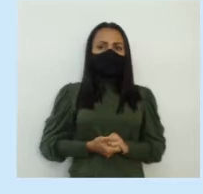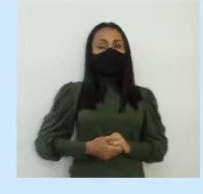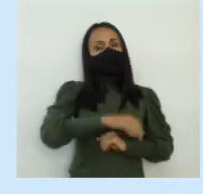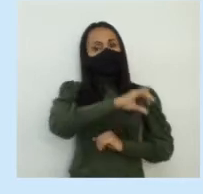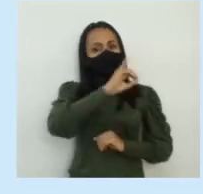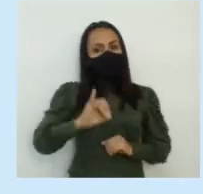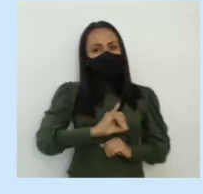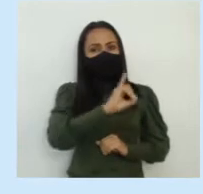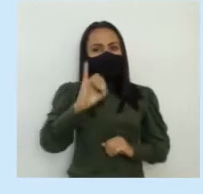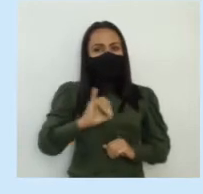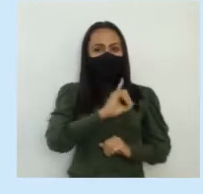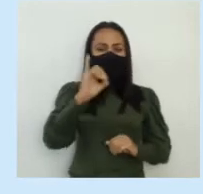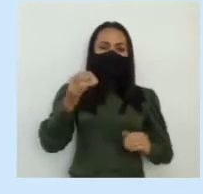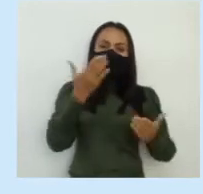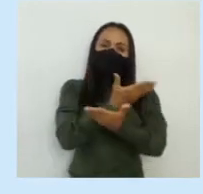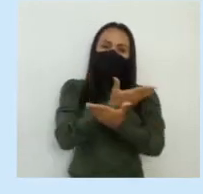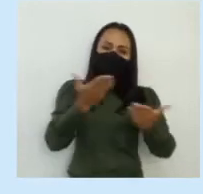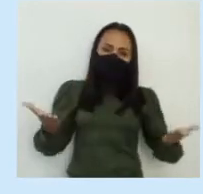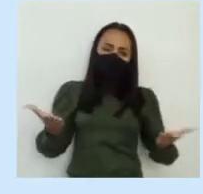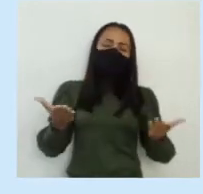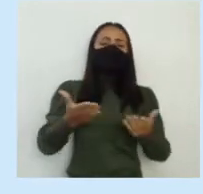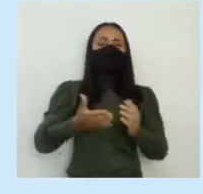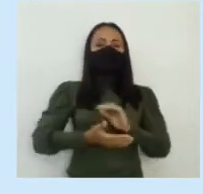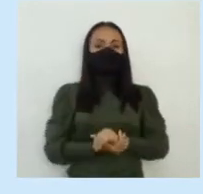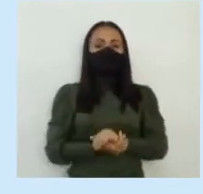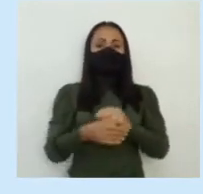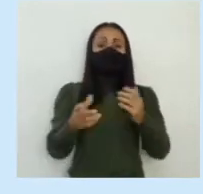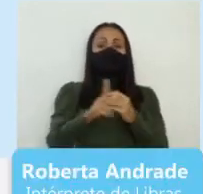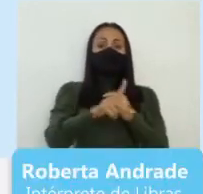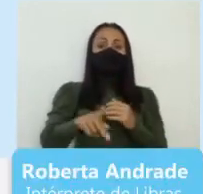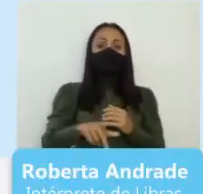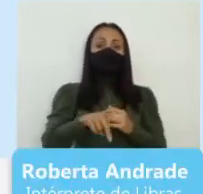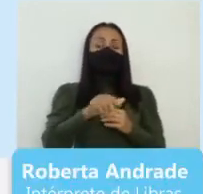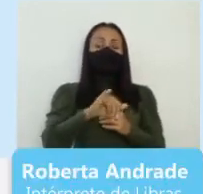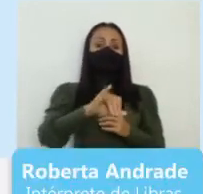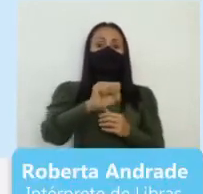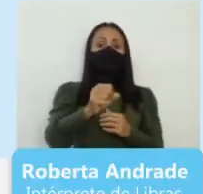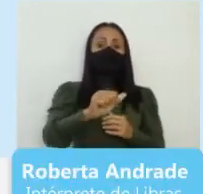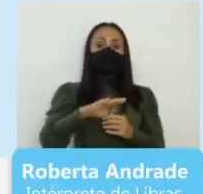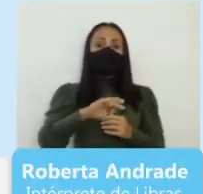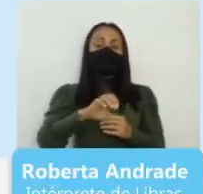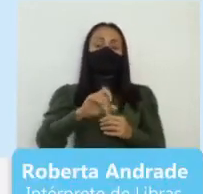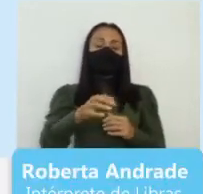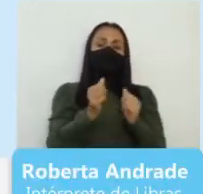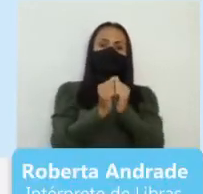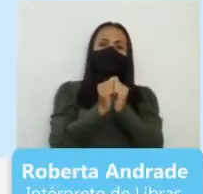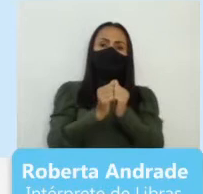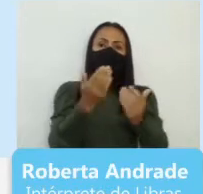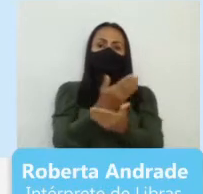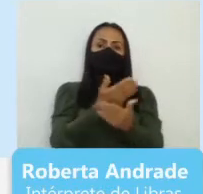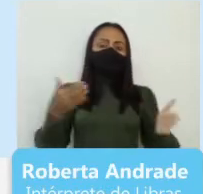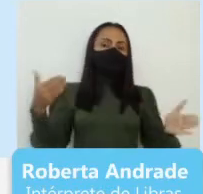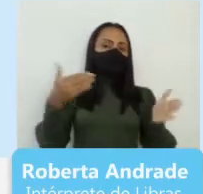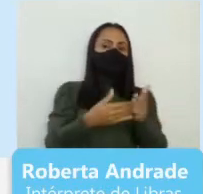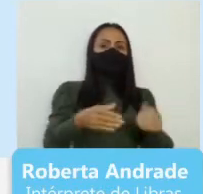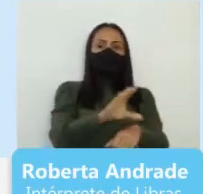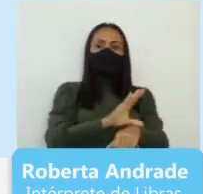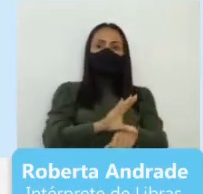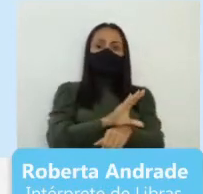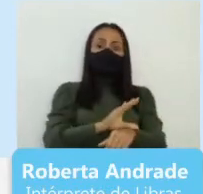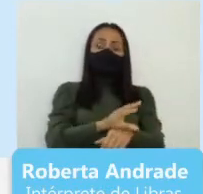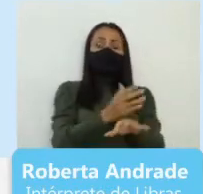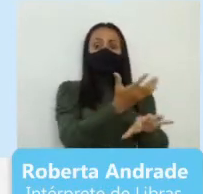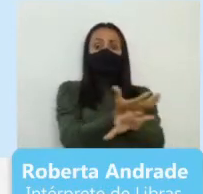exposto. Olá, queridas e queridos, eu sou a professora Isabelle Domingos, estou com vocês agora na última competência da